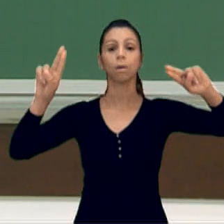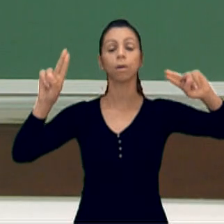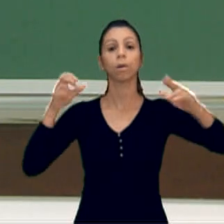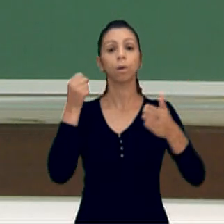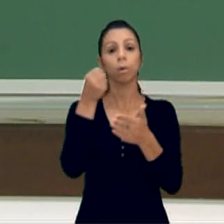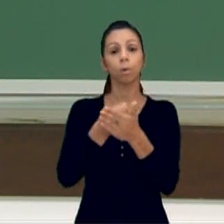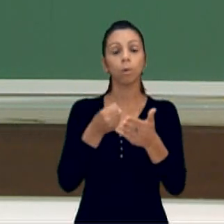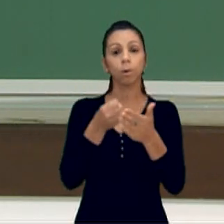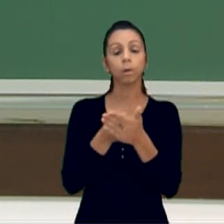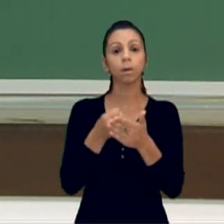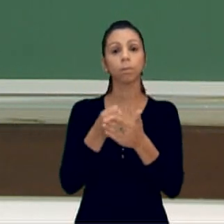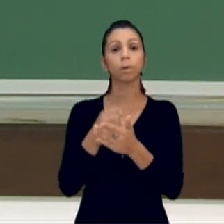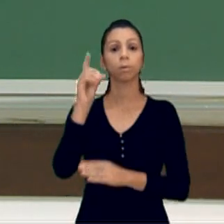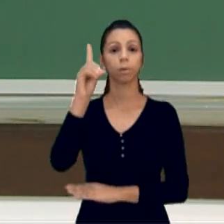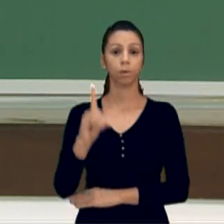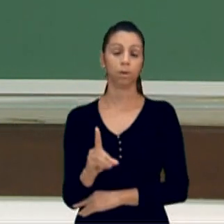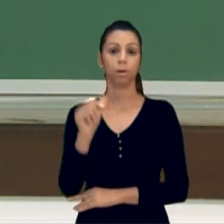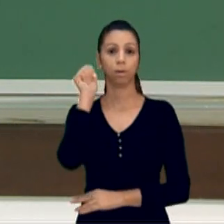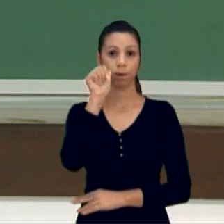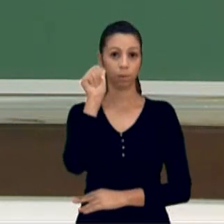Então, também está correta.